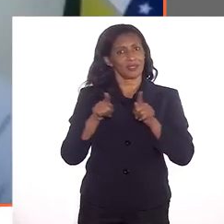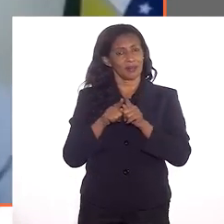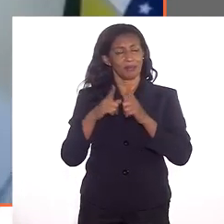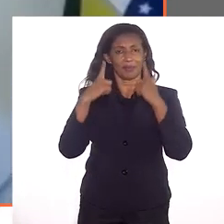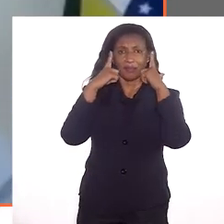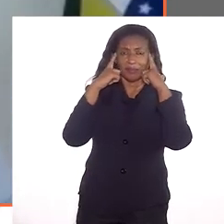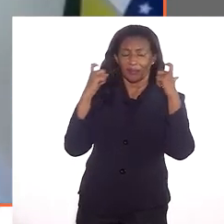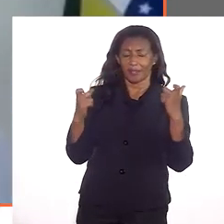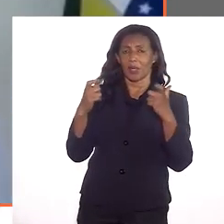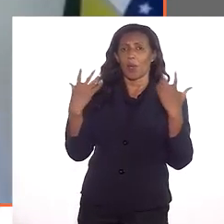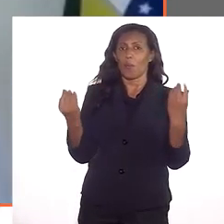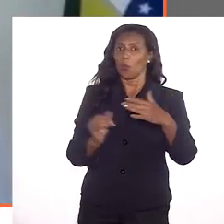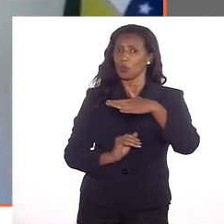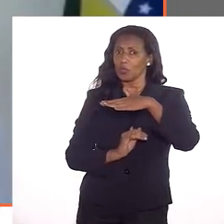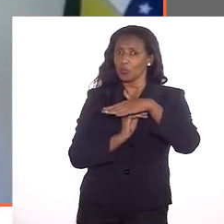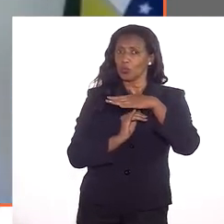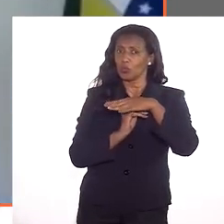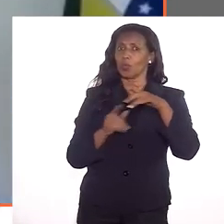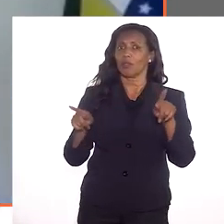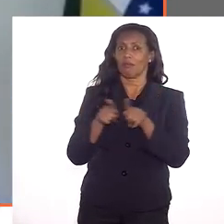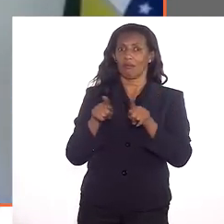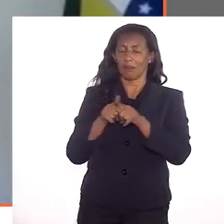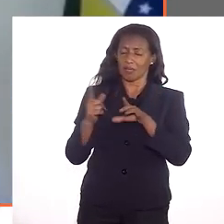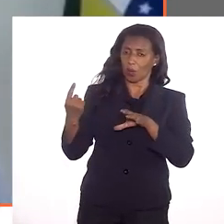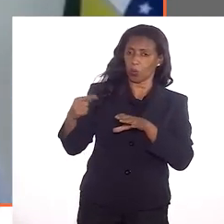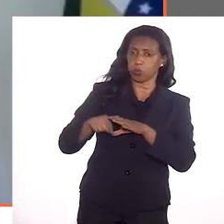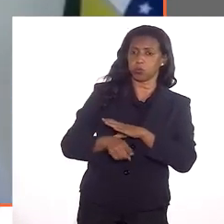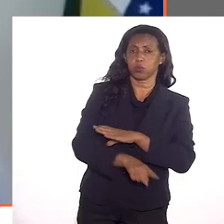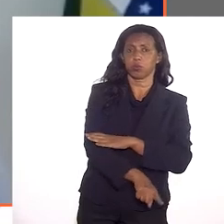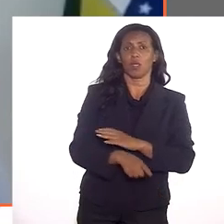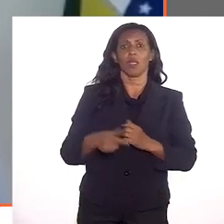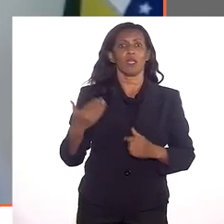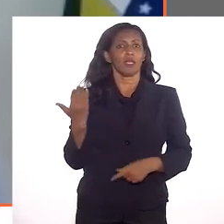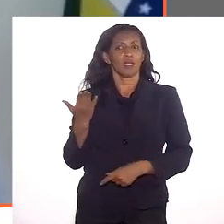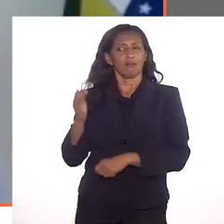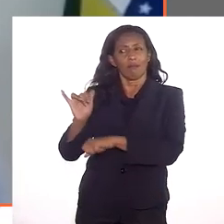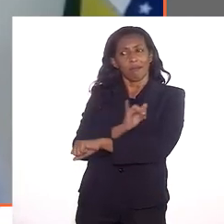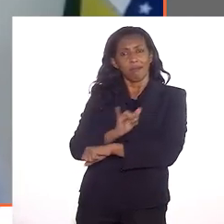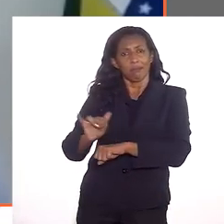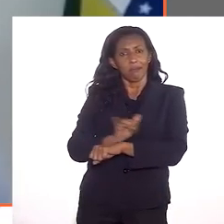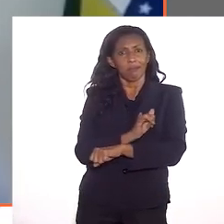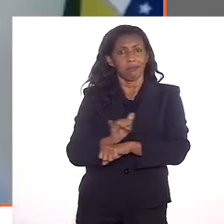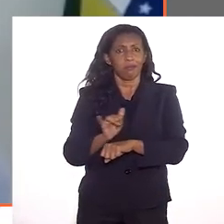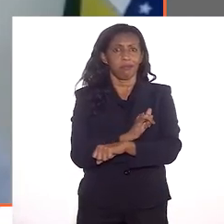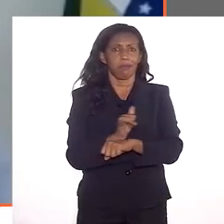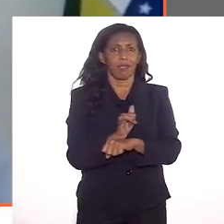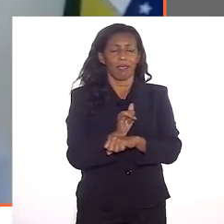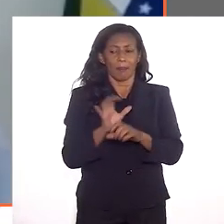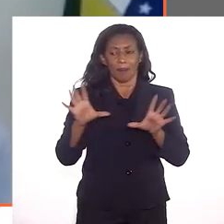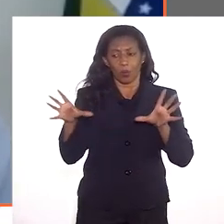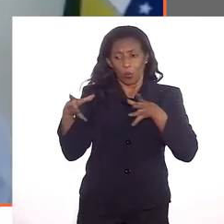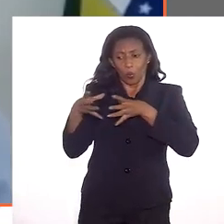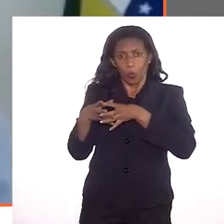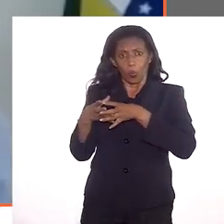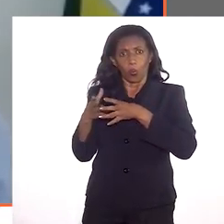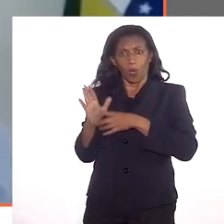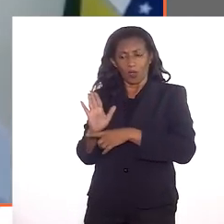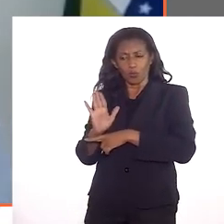muitas dessas entidades também se aprofundaram, né, na adoção de estratégias para criar uma